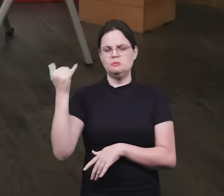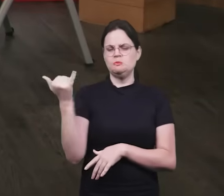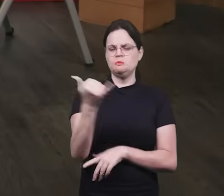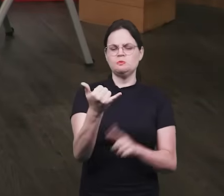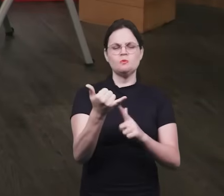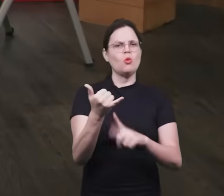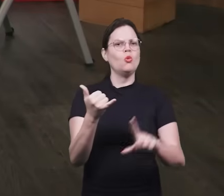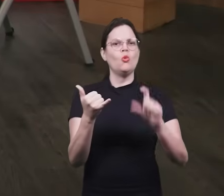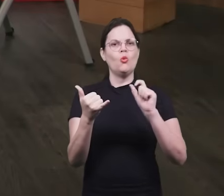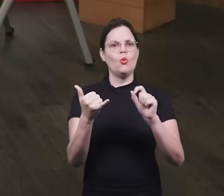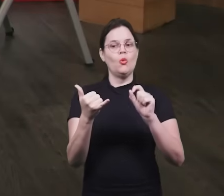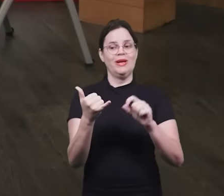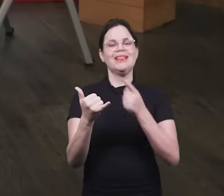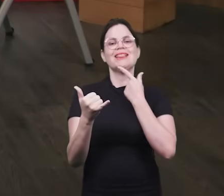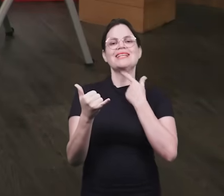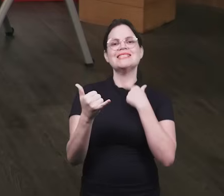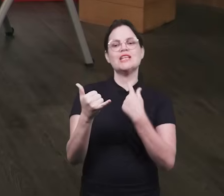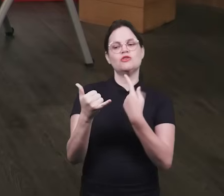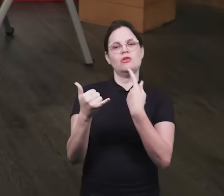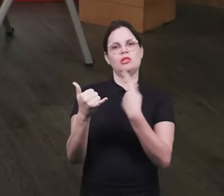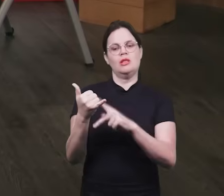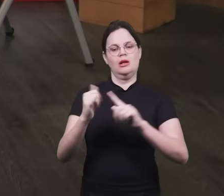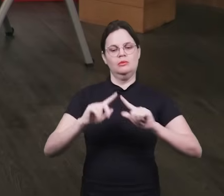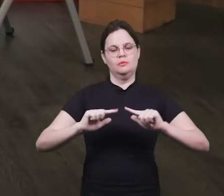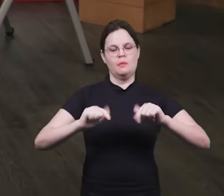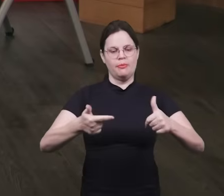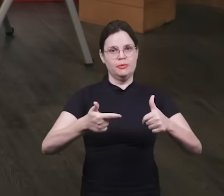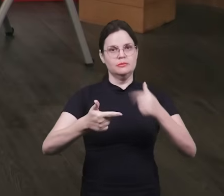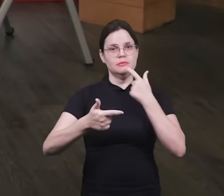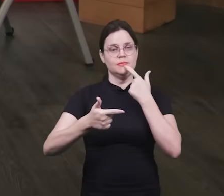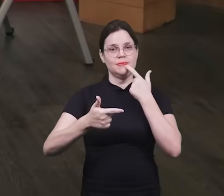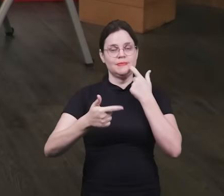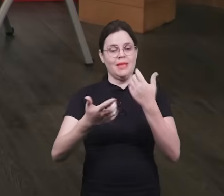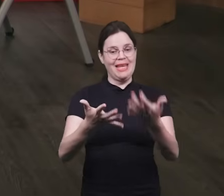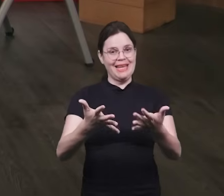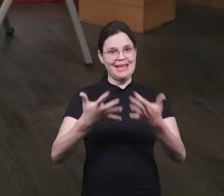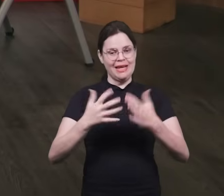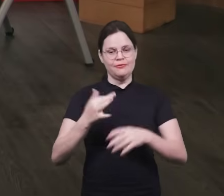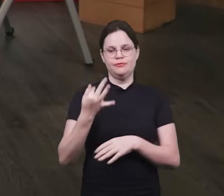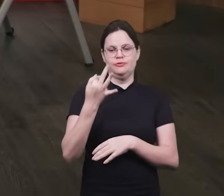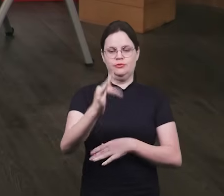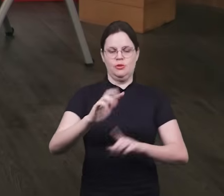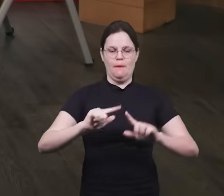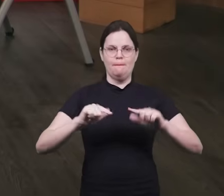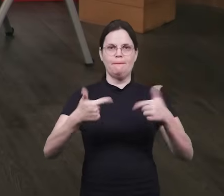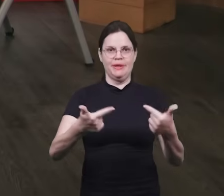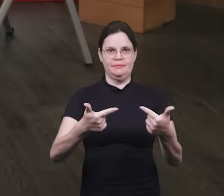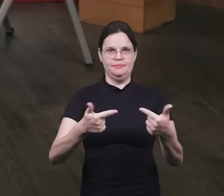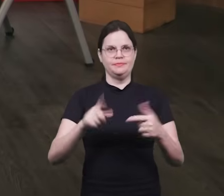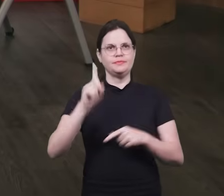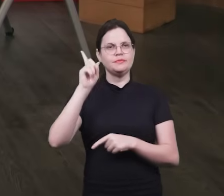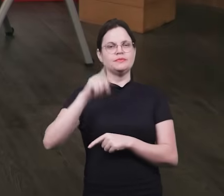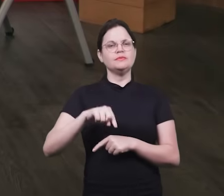Deus quer realizar. É muito comum os irmãos que estão participando conosco